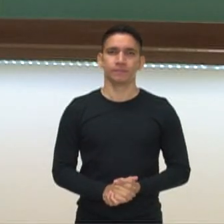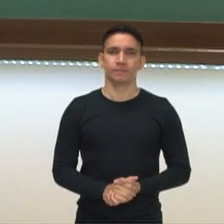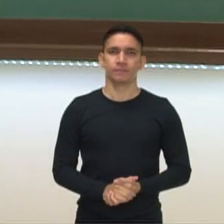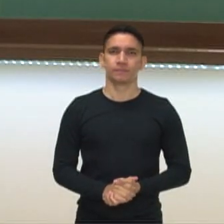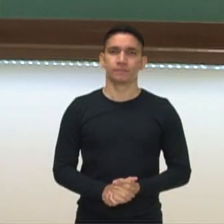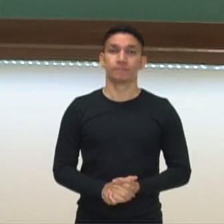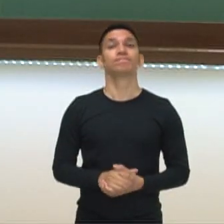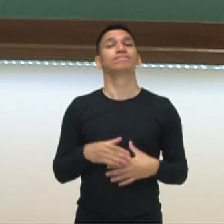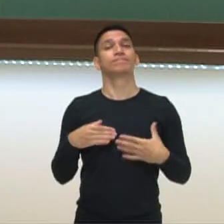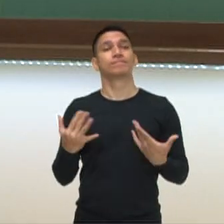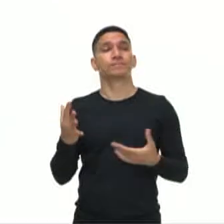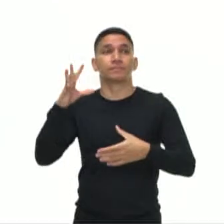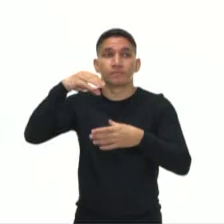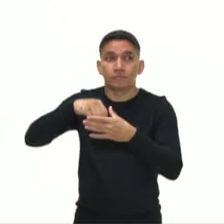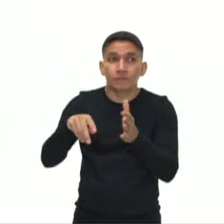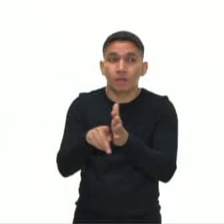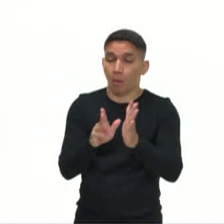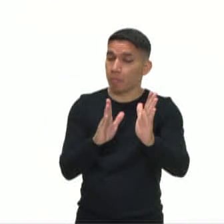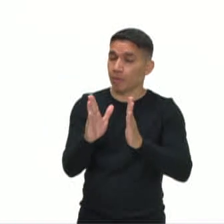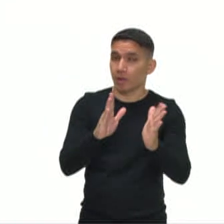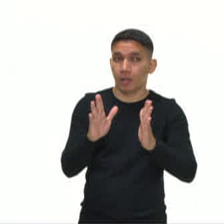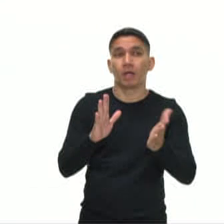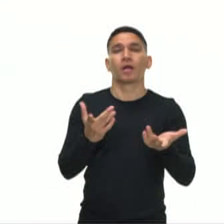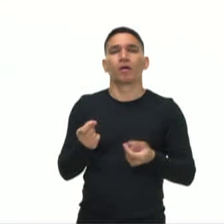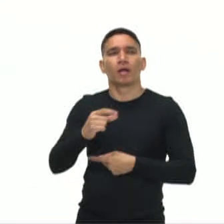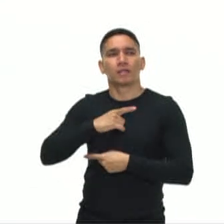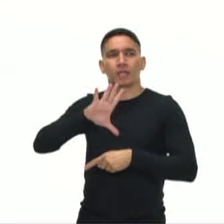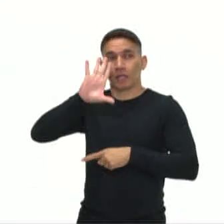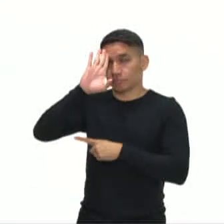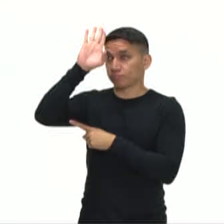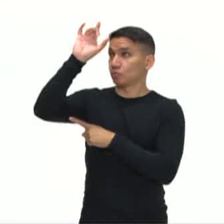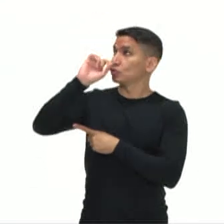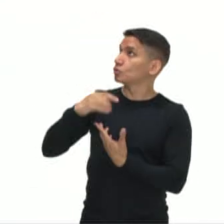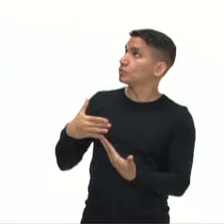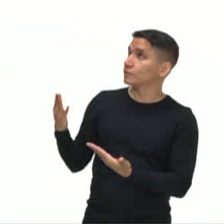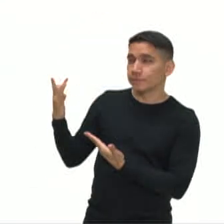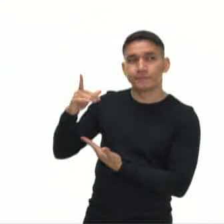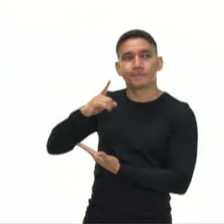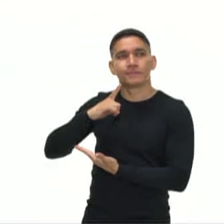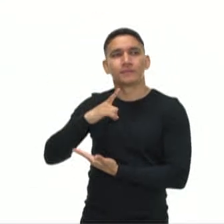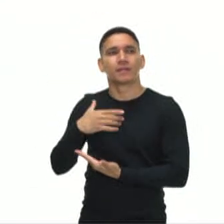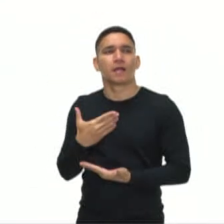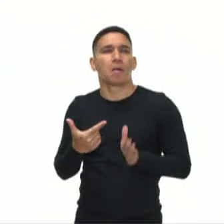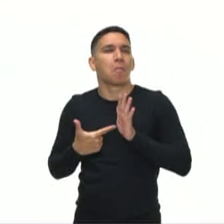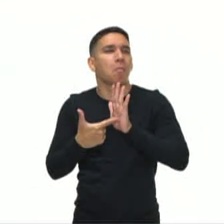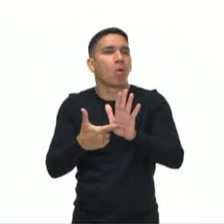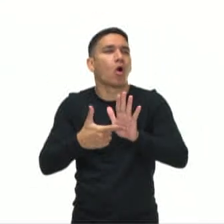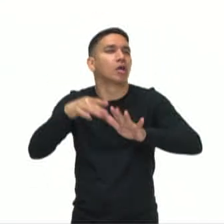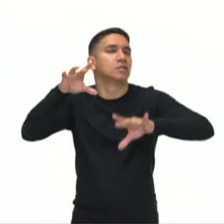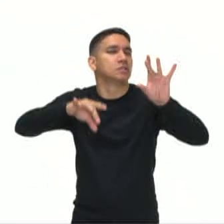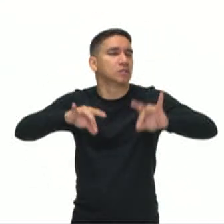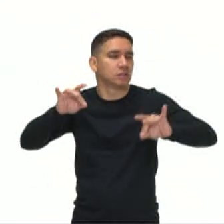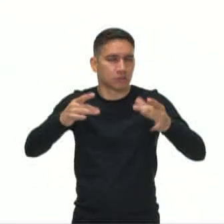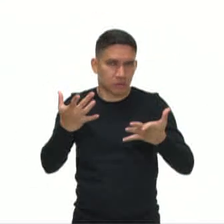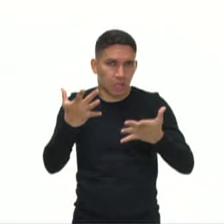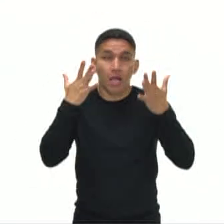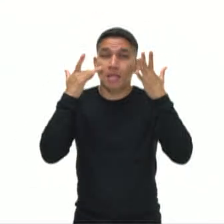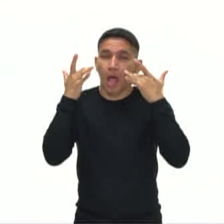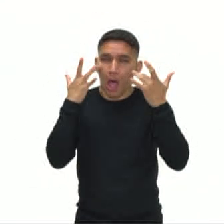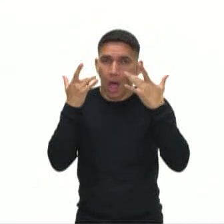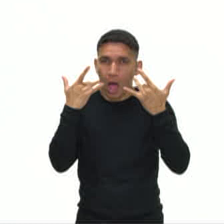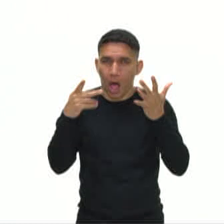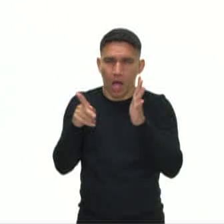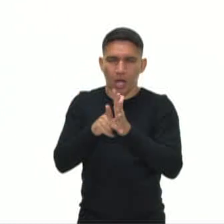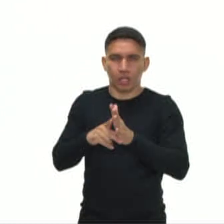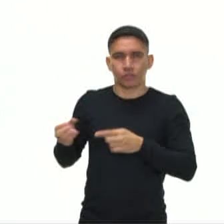E dentro desse período romano temos como destaque Plauto, um dos primeiros grandes cômicos, que é uma representação de uma peça contemporânea